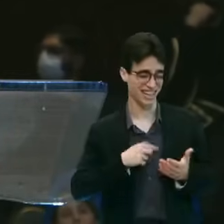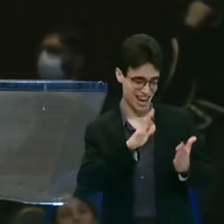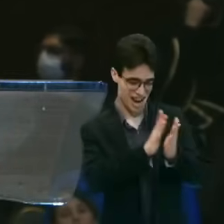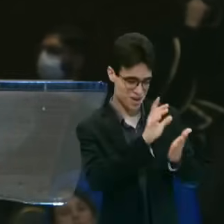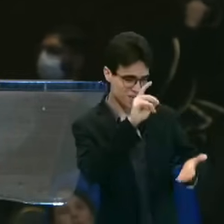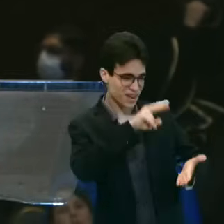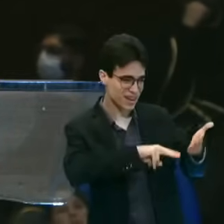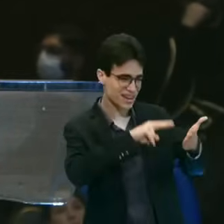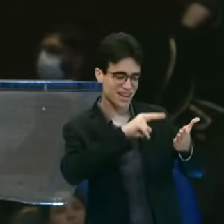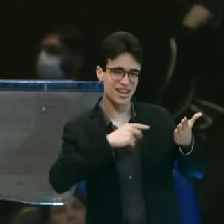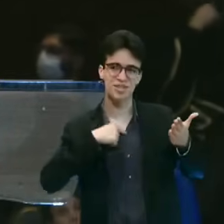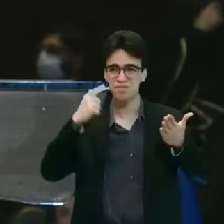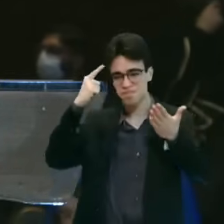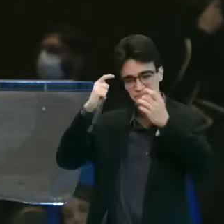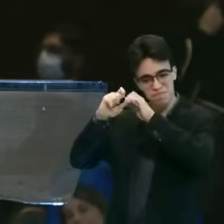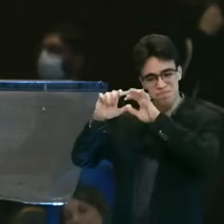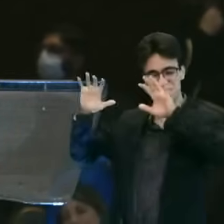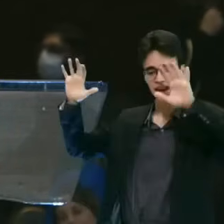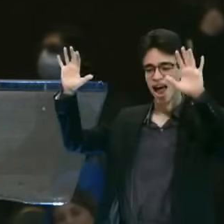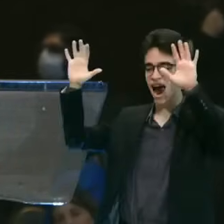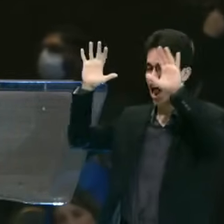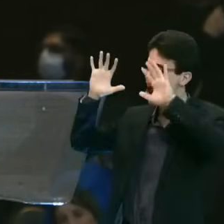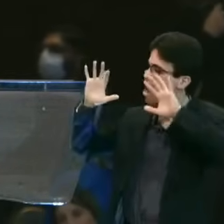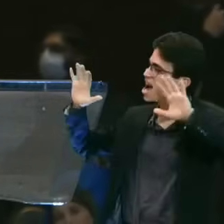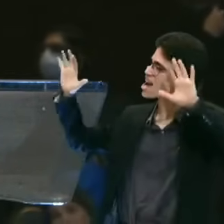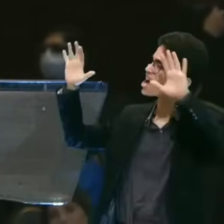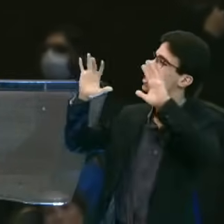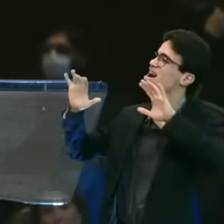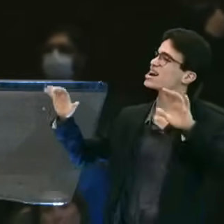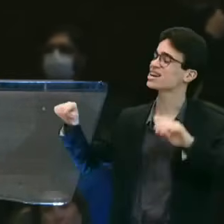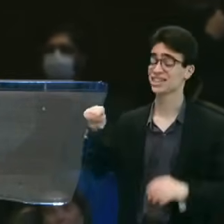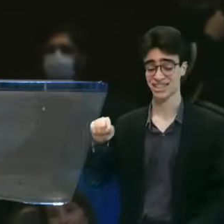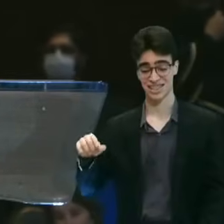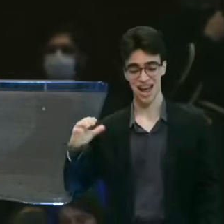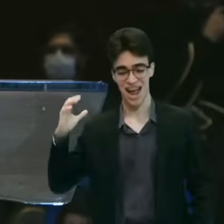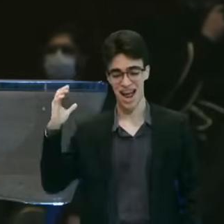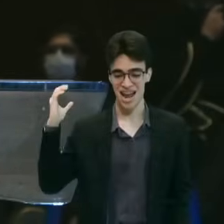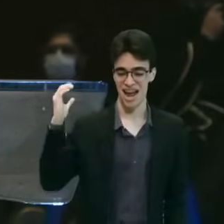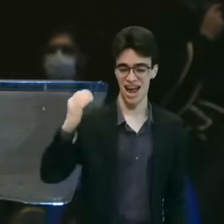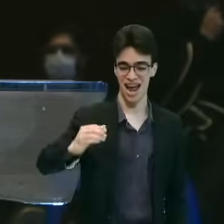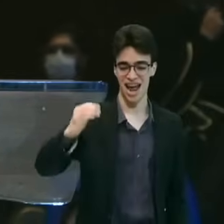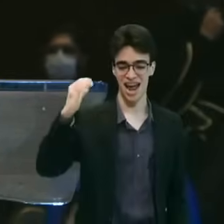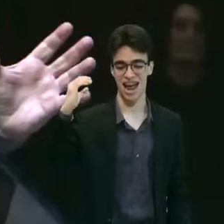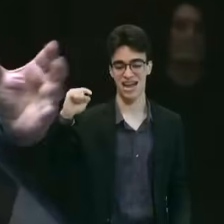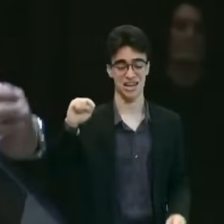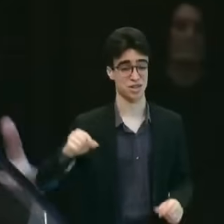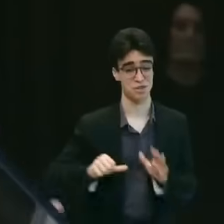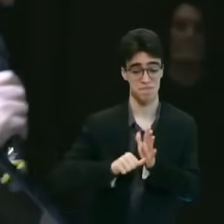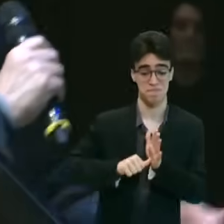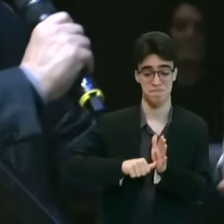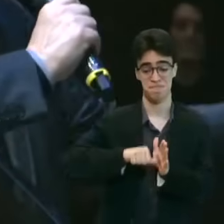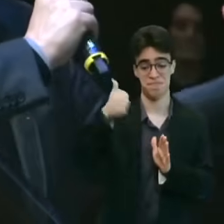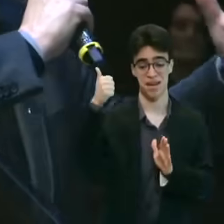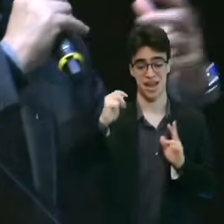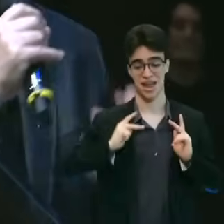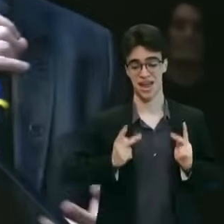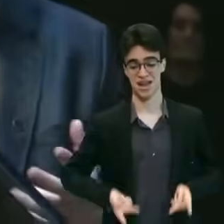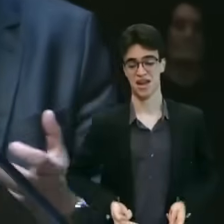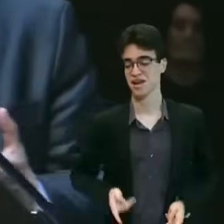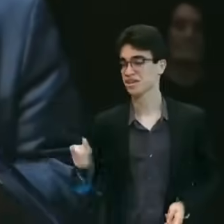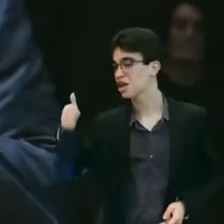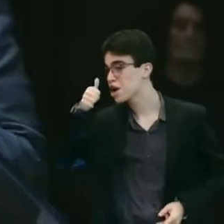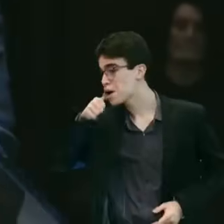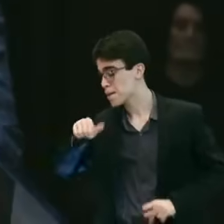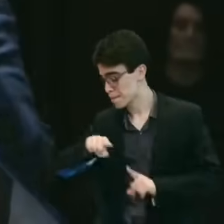as coisas aqui, né? E eu fiquei pensando assim, que Caim estava lá, né? O primeiro ser humano nascido de uma